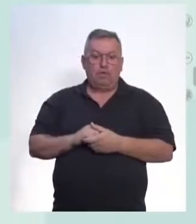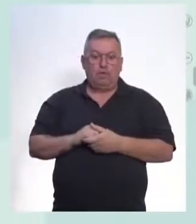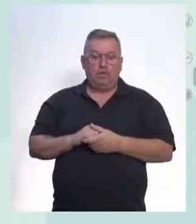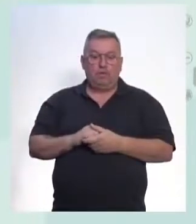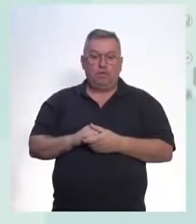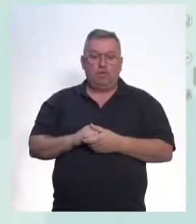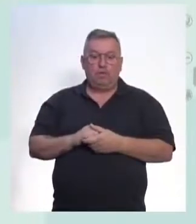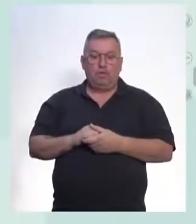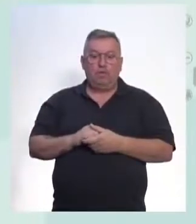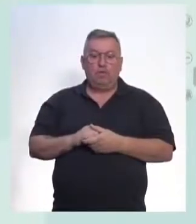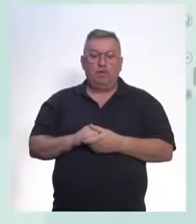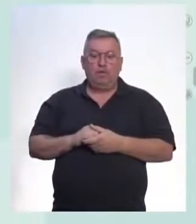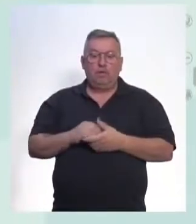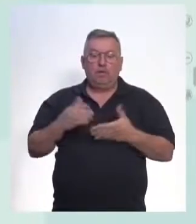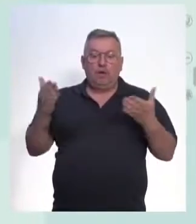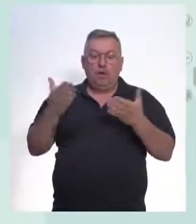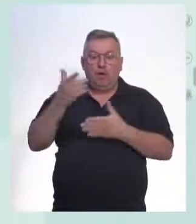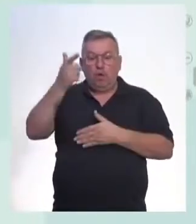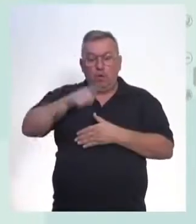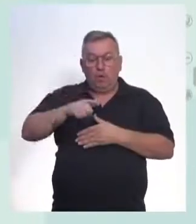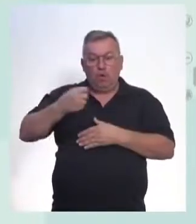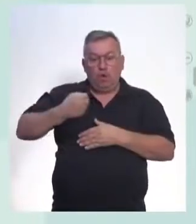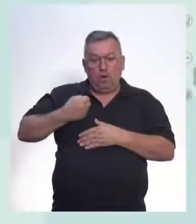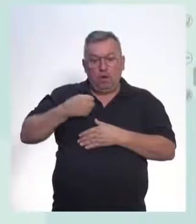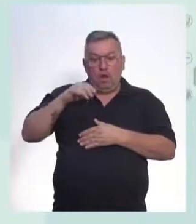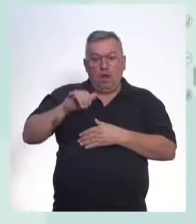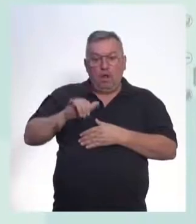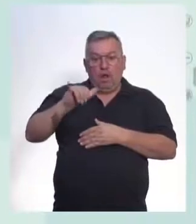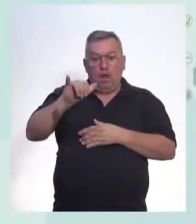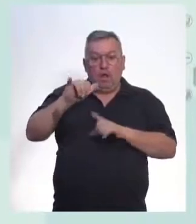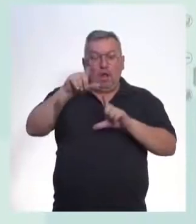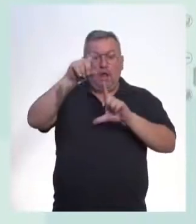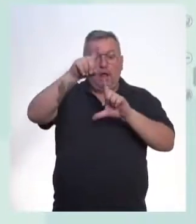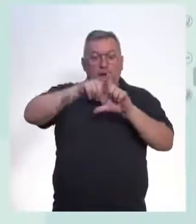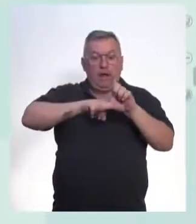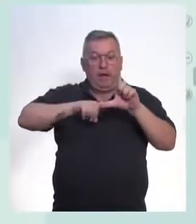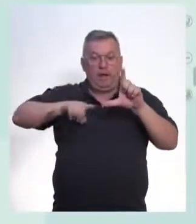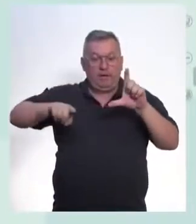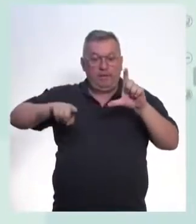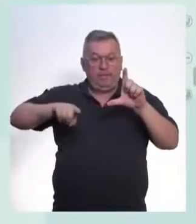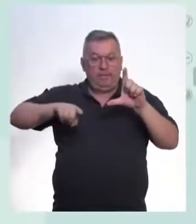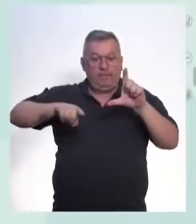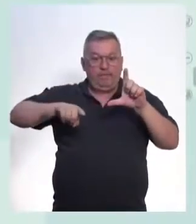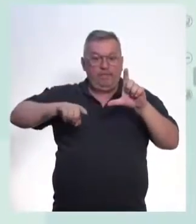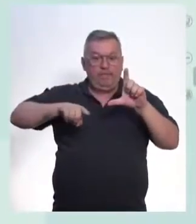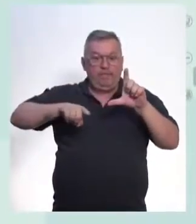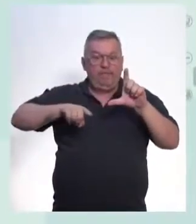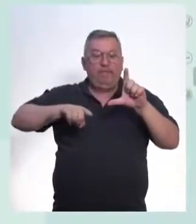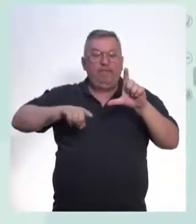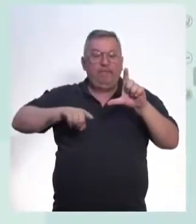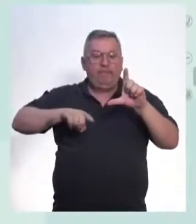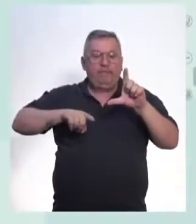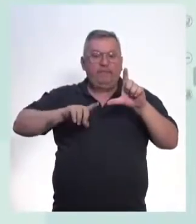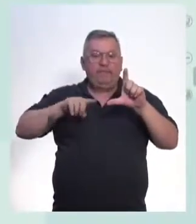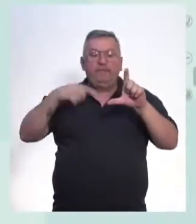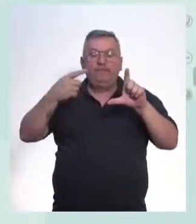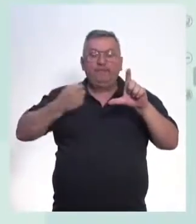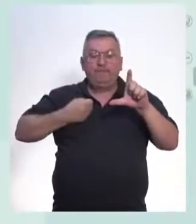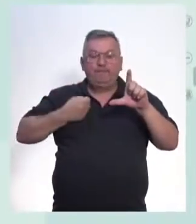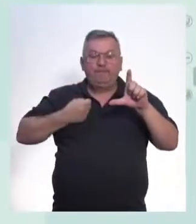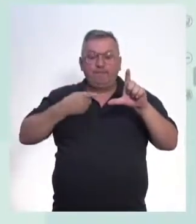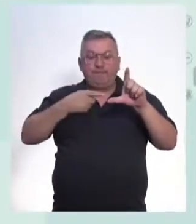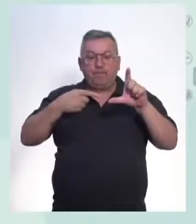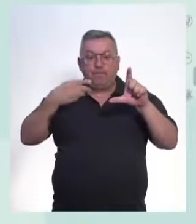Agora, o que eu vou olhar? O outro valor, que é do par ordenado, uma ordem. Qual que é o próximo elemento da